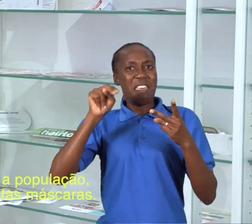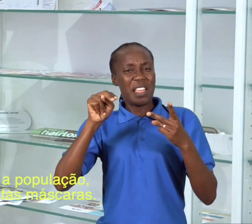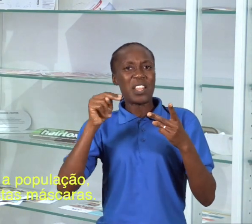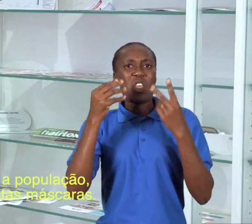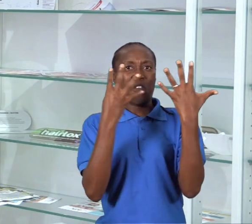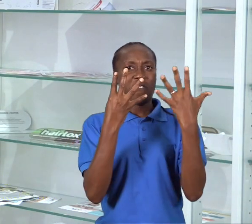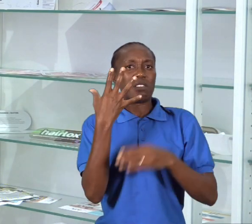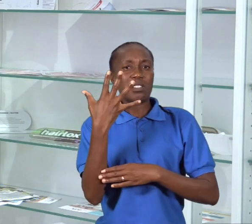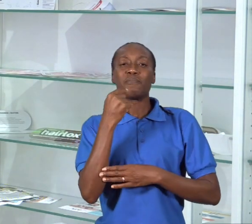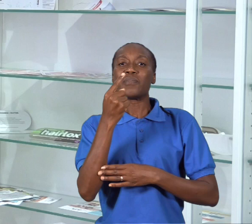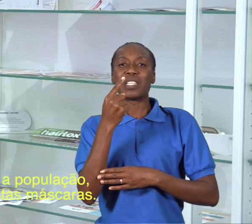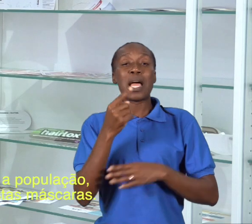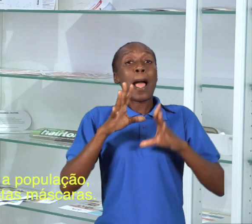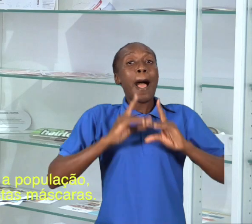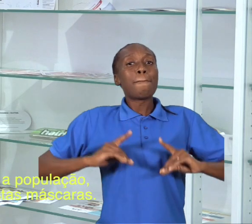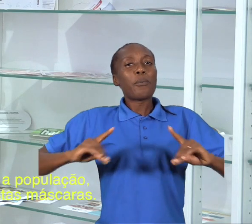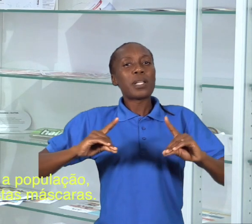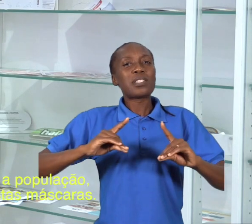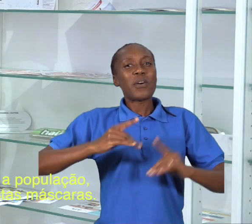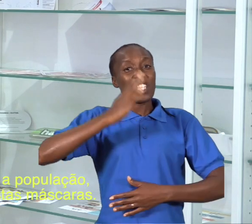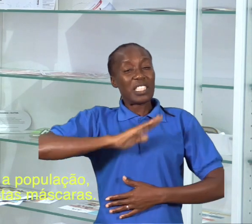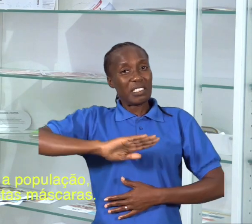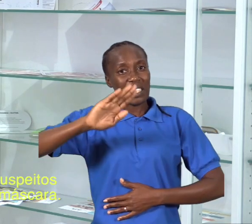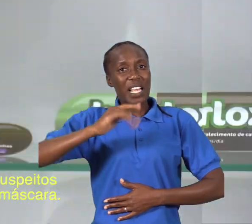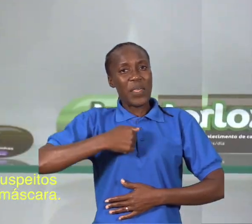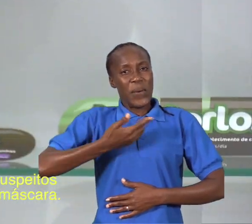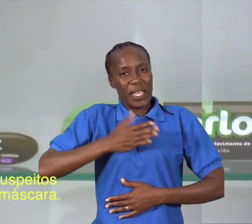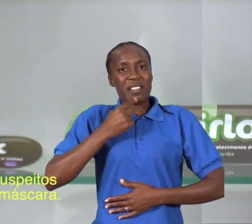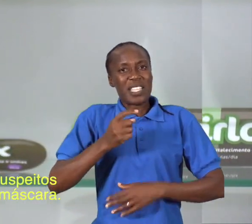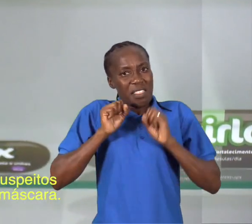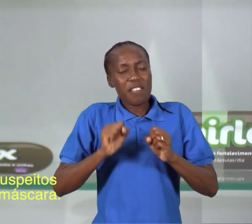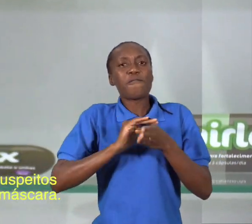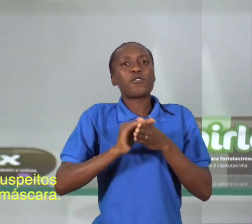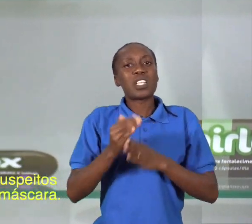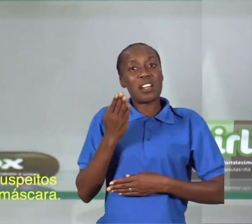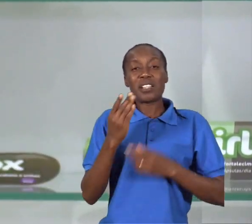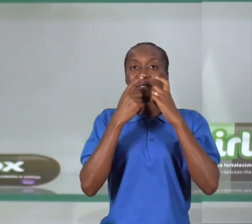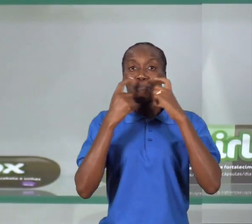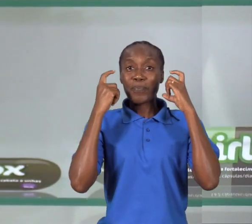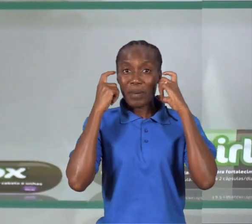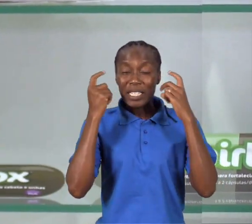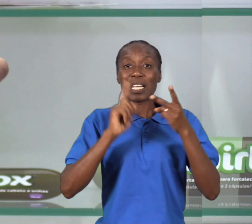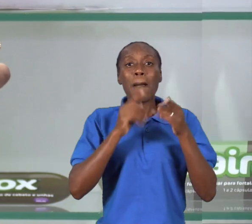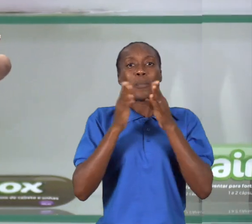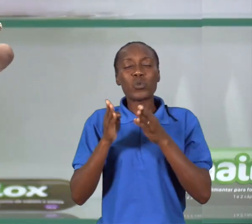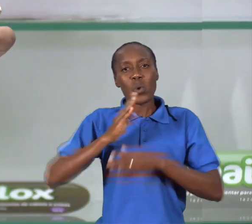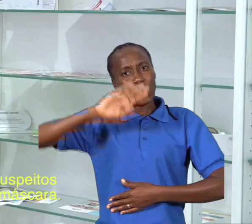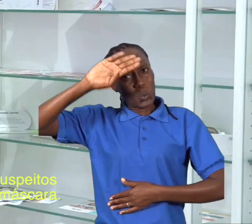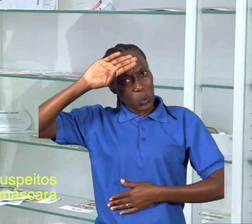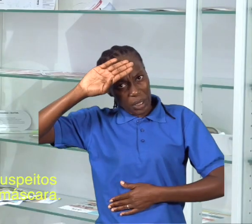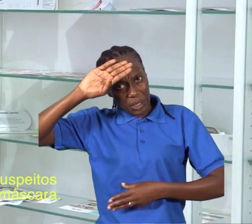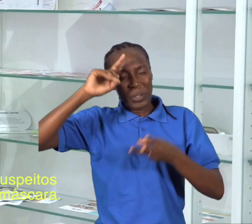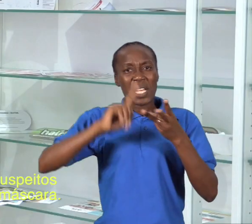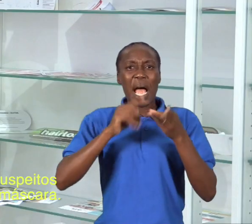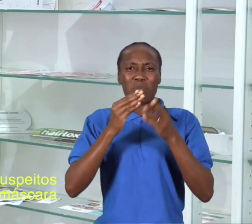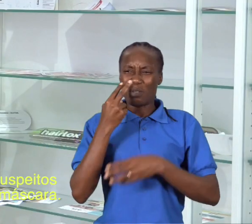que a população em geral deve usar estas máscaras. Os doentes, os suspeitos, com